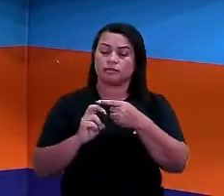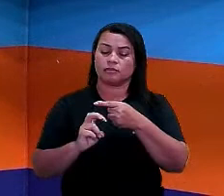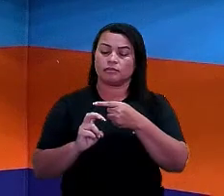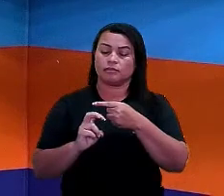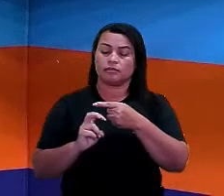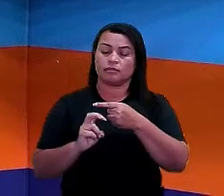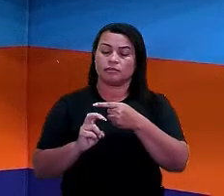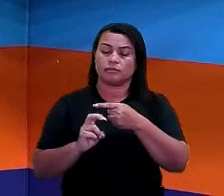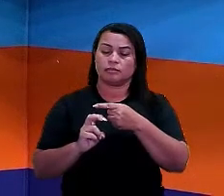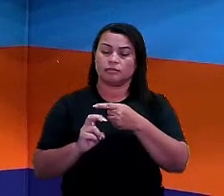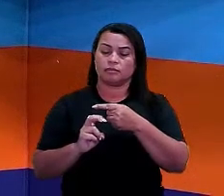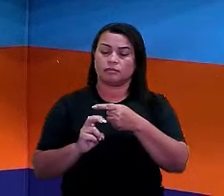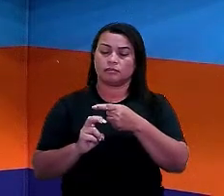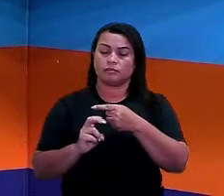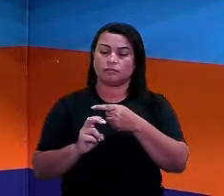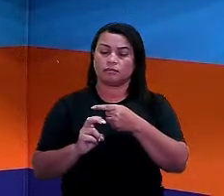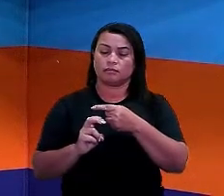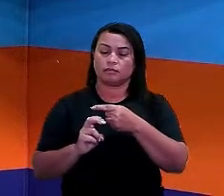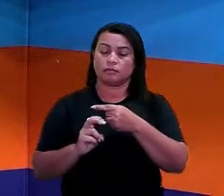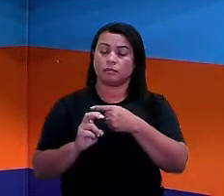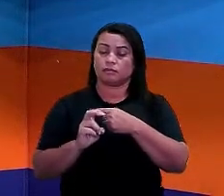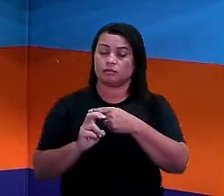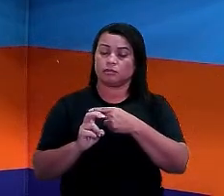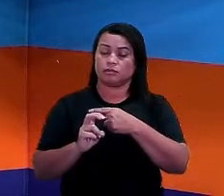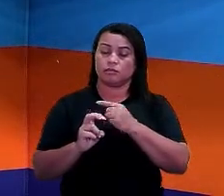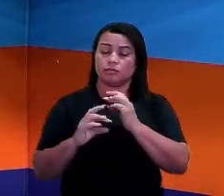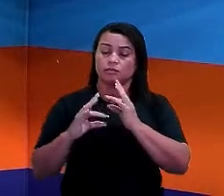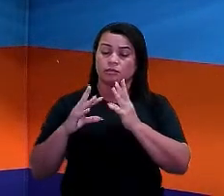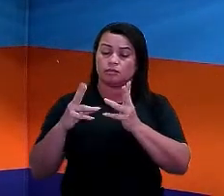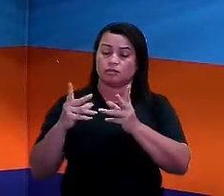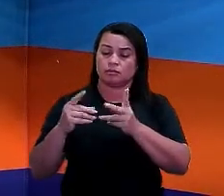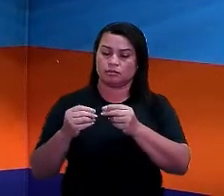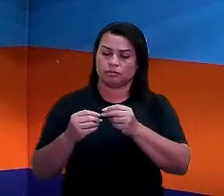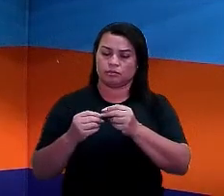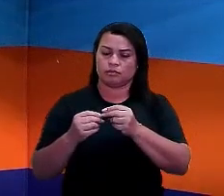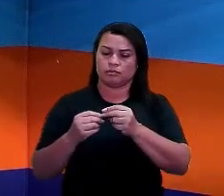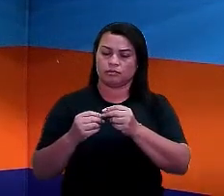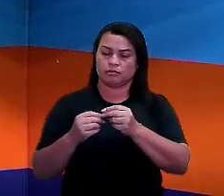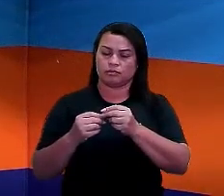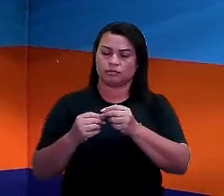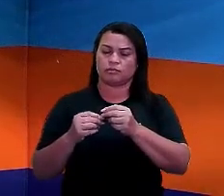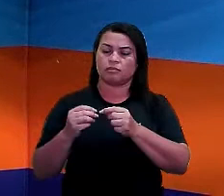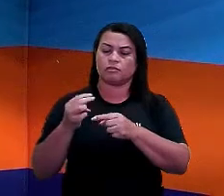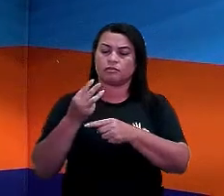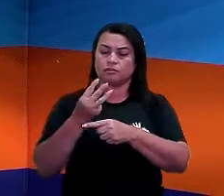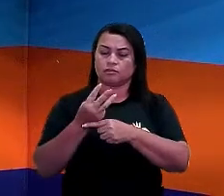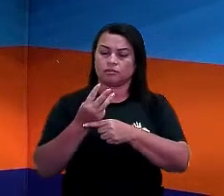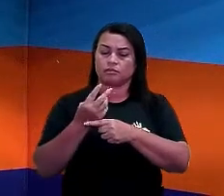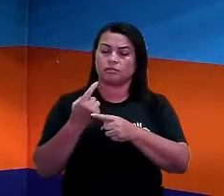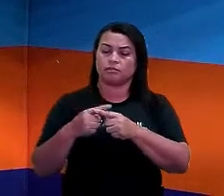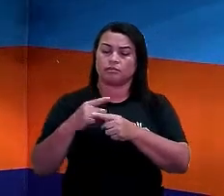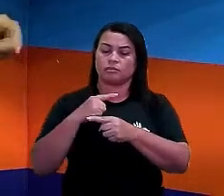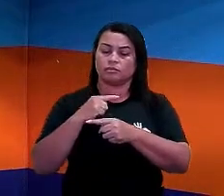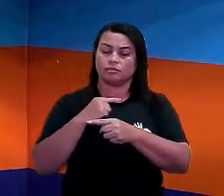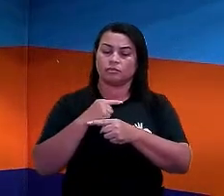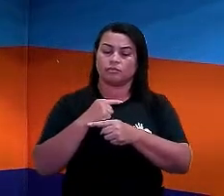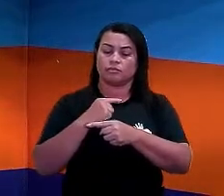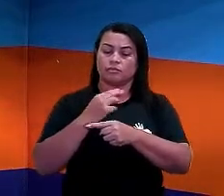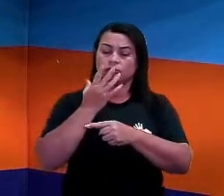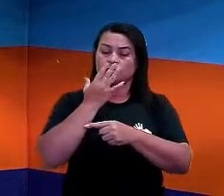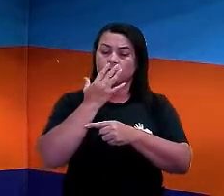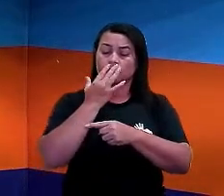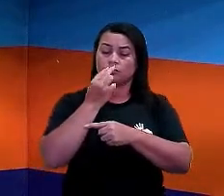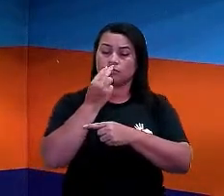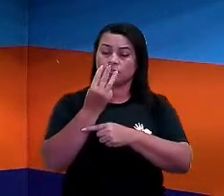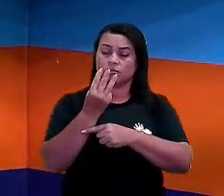3/5. O 5, porque foi dividido em 5 partes, e o 3, porque tem 3 partes amarelas,